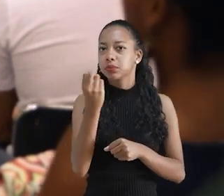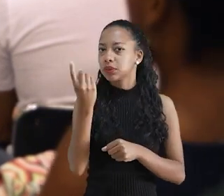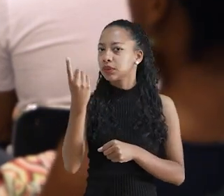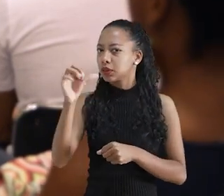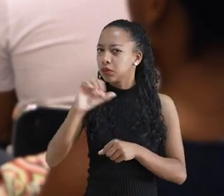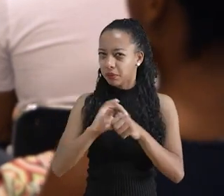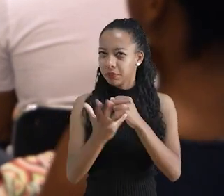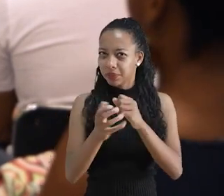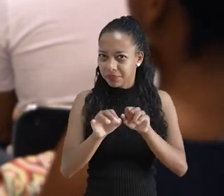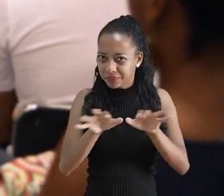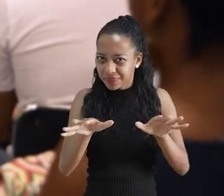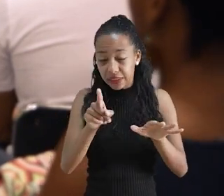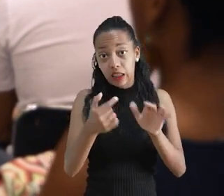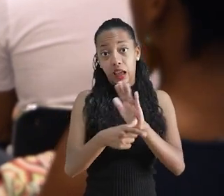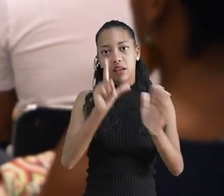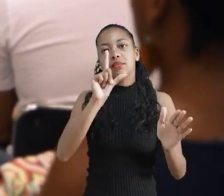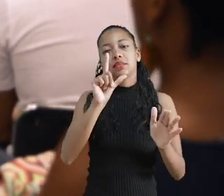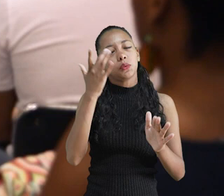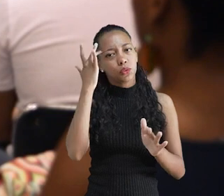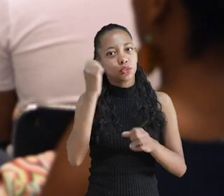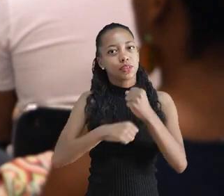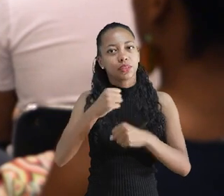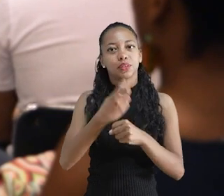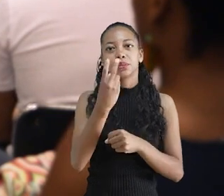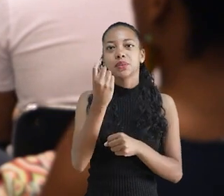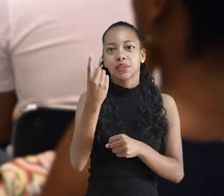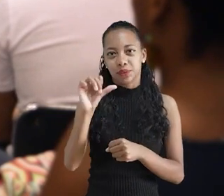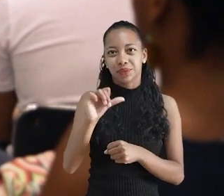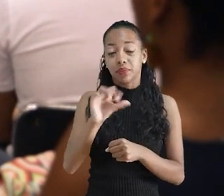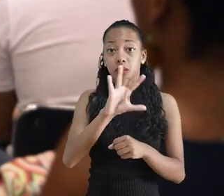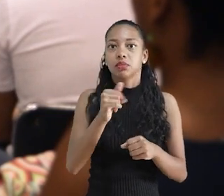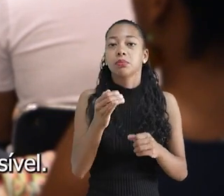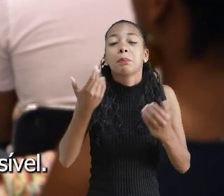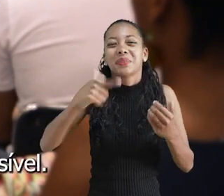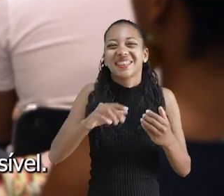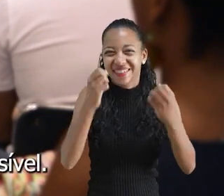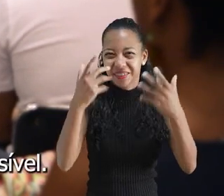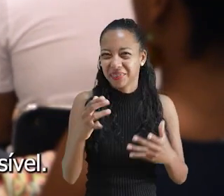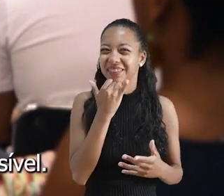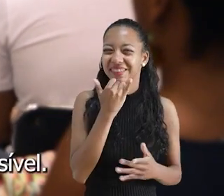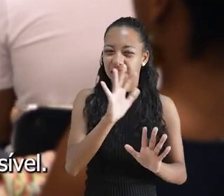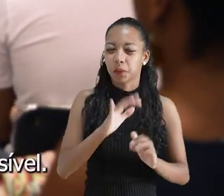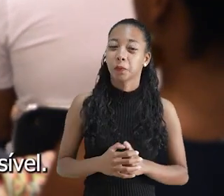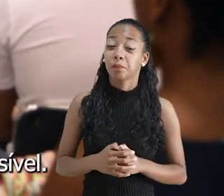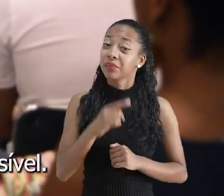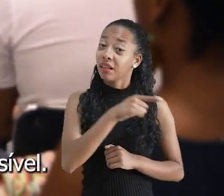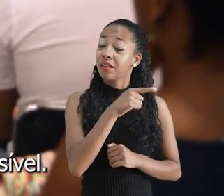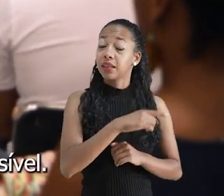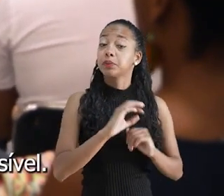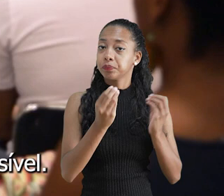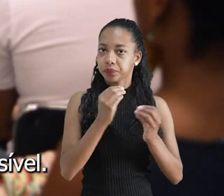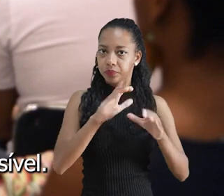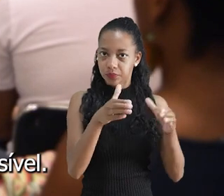da pandemia 2019 n ah só mais uma coisa desculpa é só para assim a gente a nossa tecnologia que a gente usa